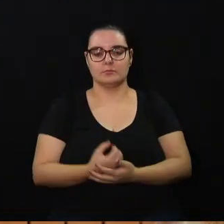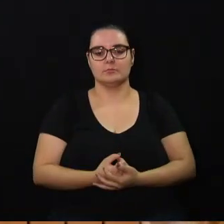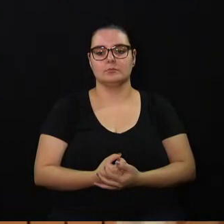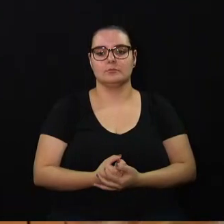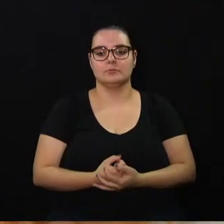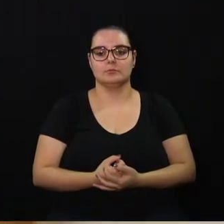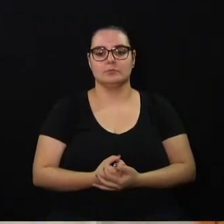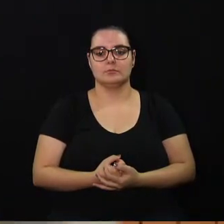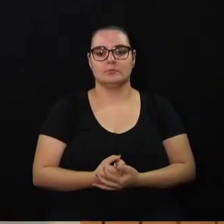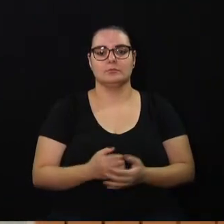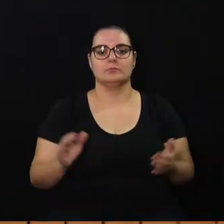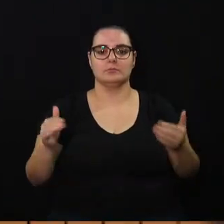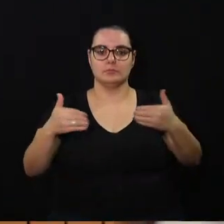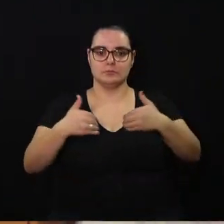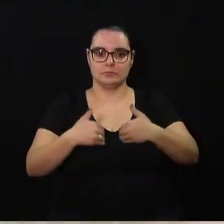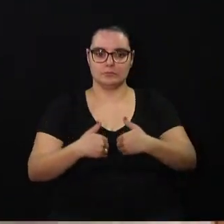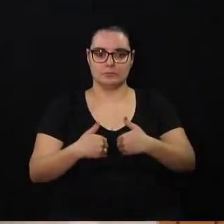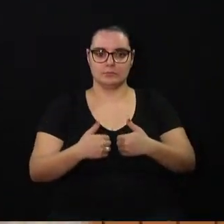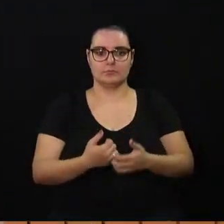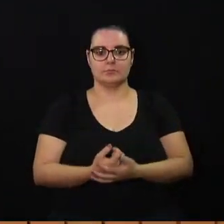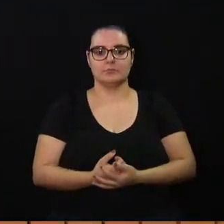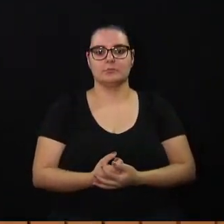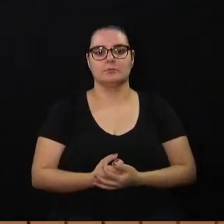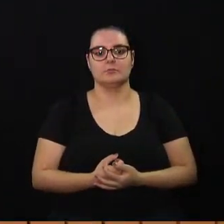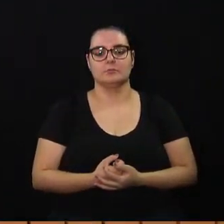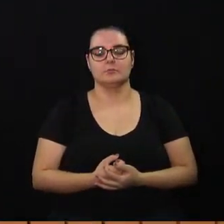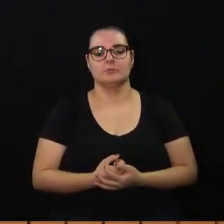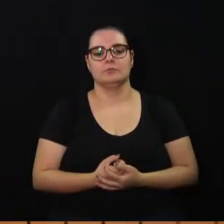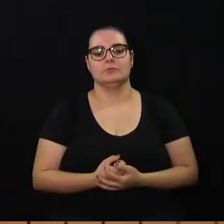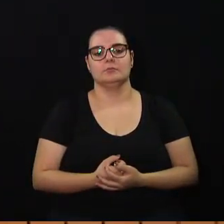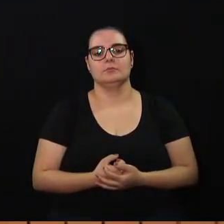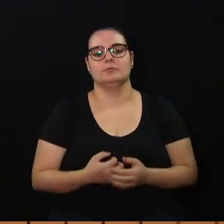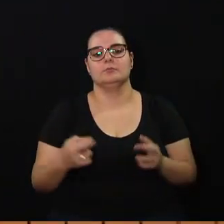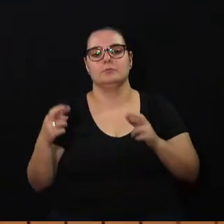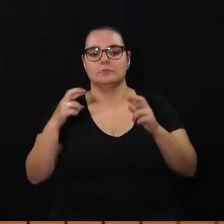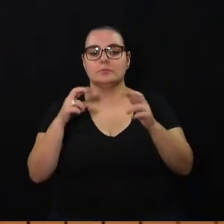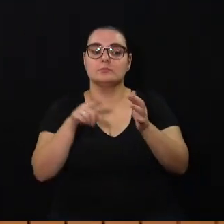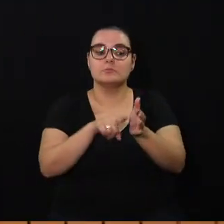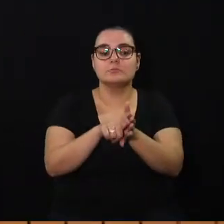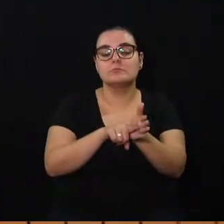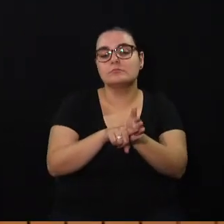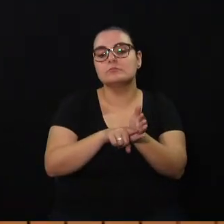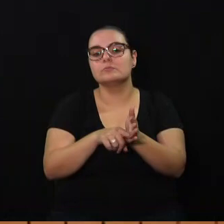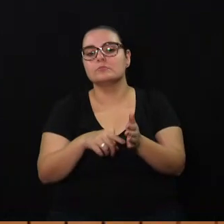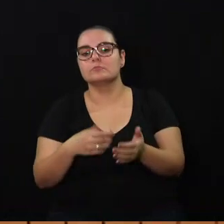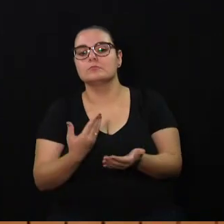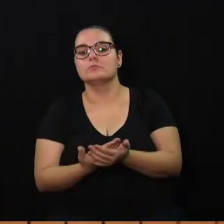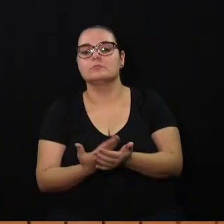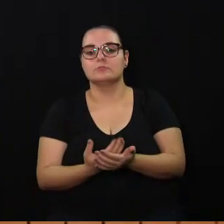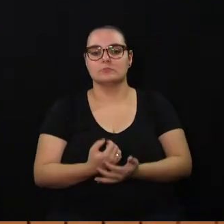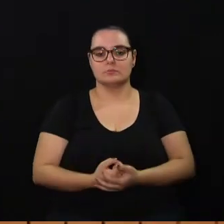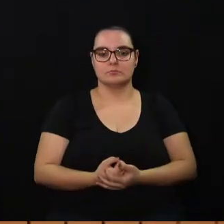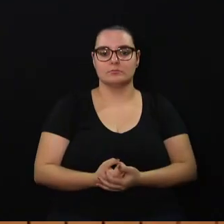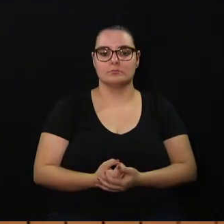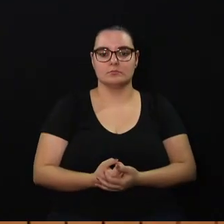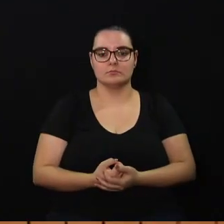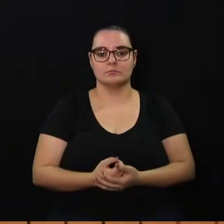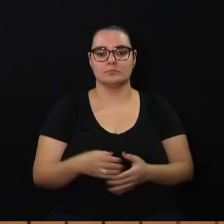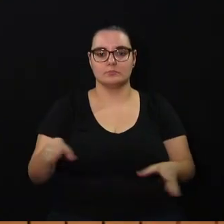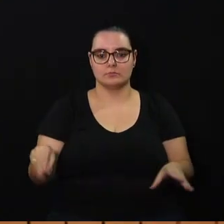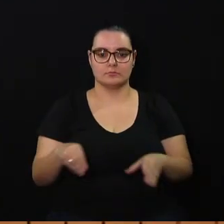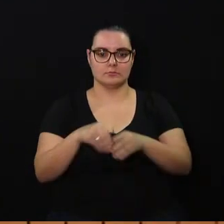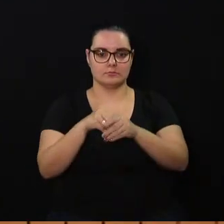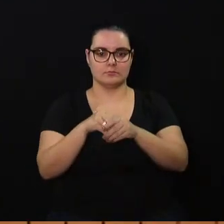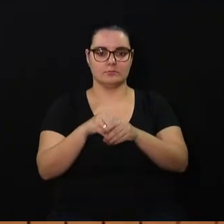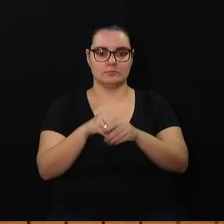espectro autista intervenções baseadas em evidências científicas nossos painéis da estação integrantes do grupo